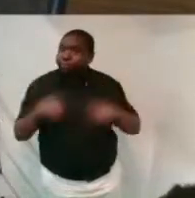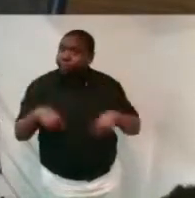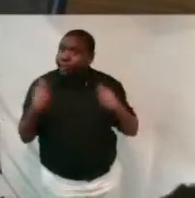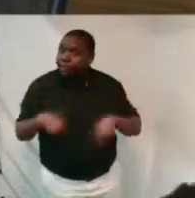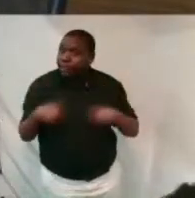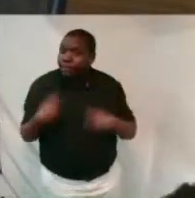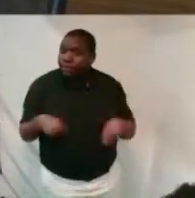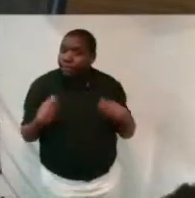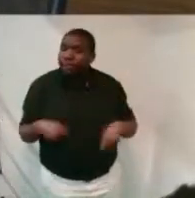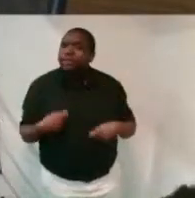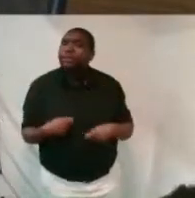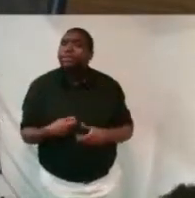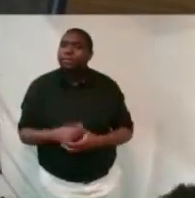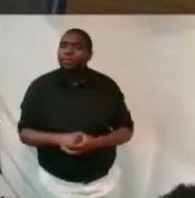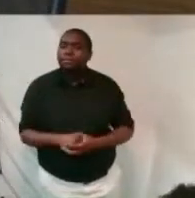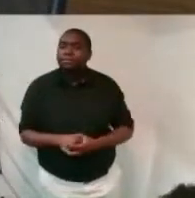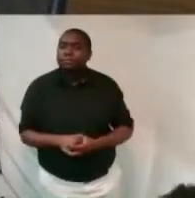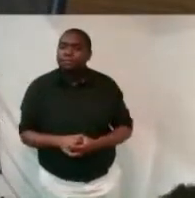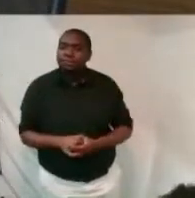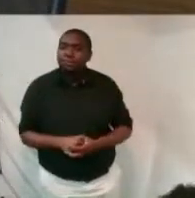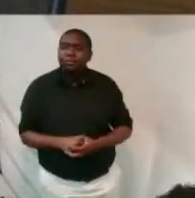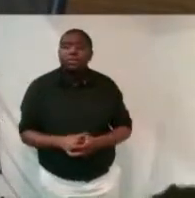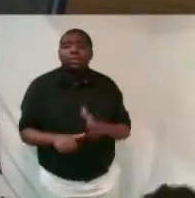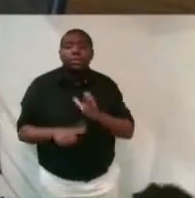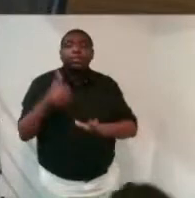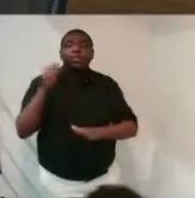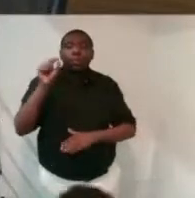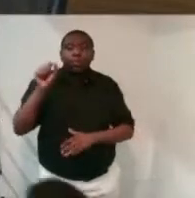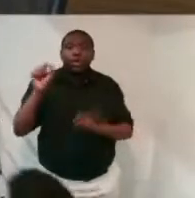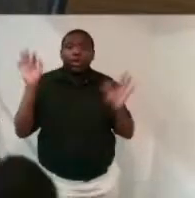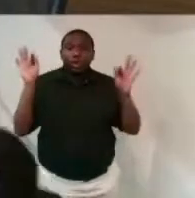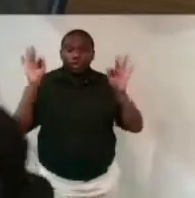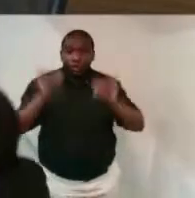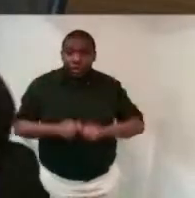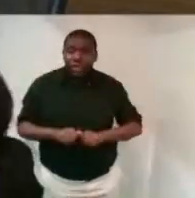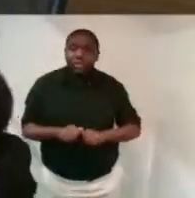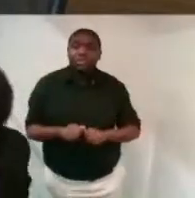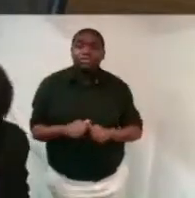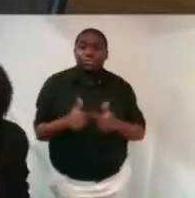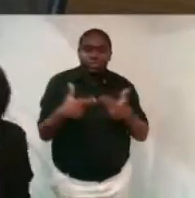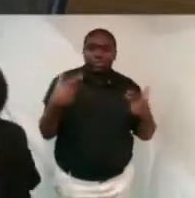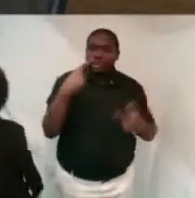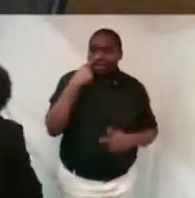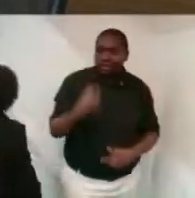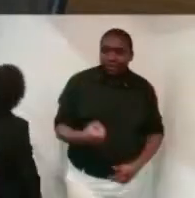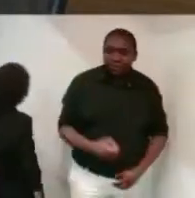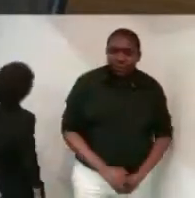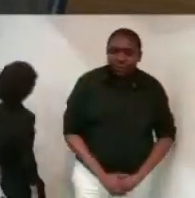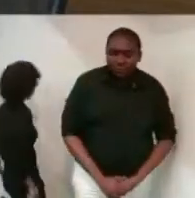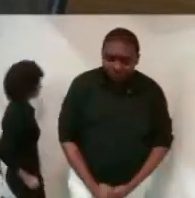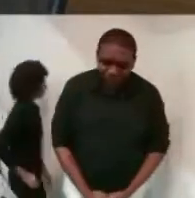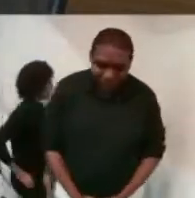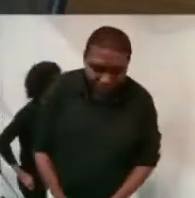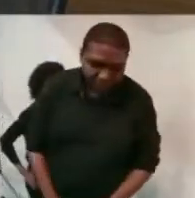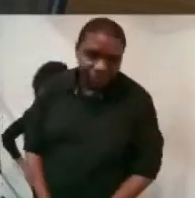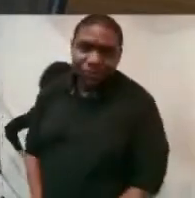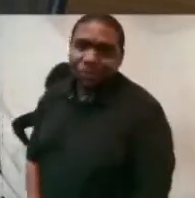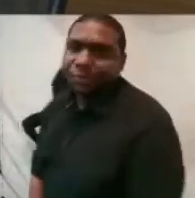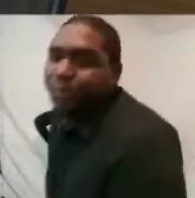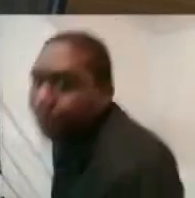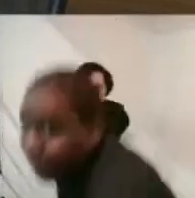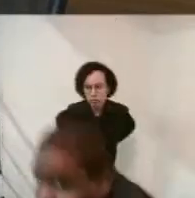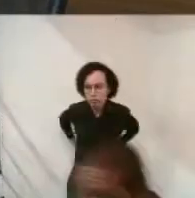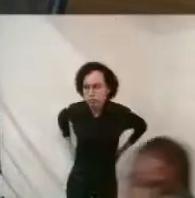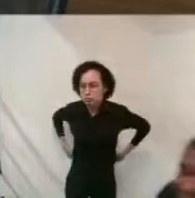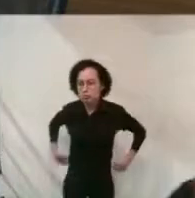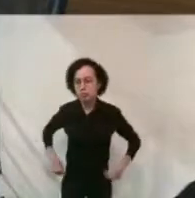1, encerrar a disposição de resíduos em lixões e de encaminhar apenas os rejeitos para os aterros sanitários